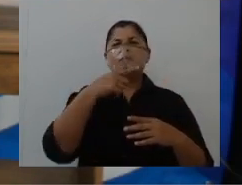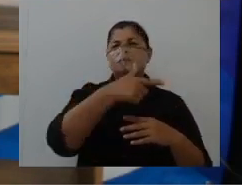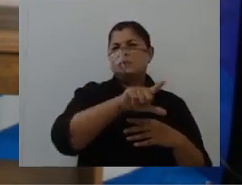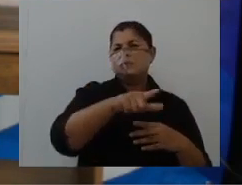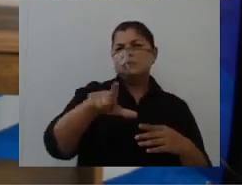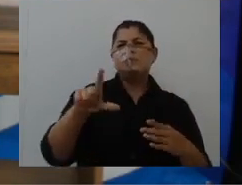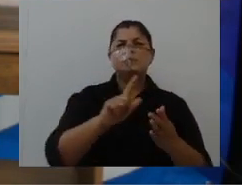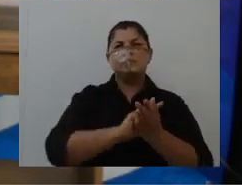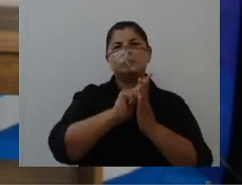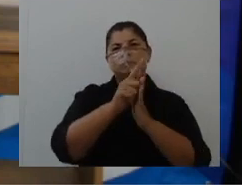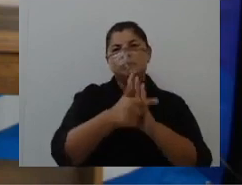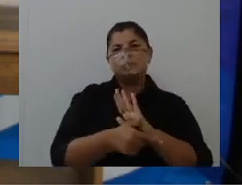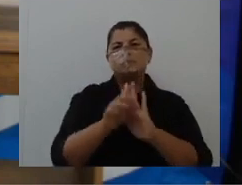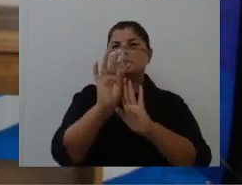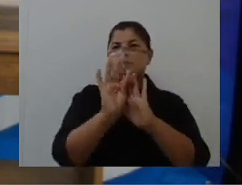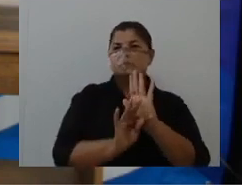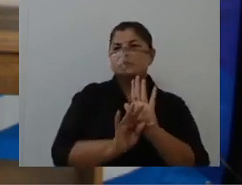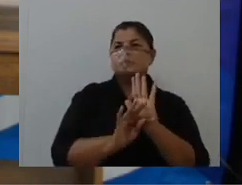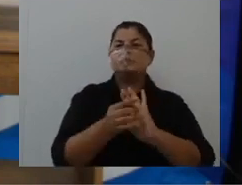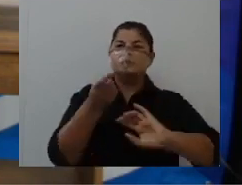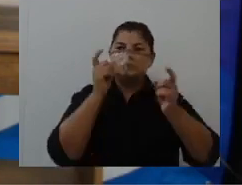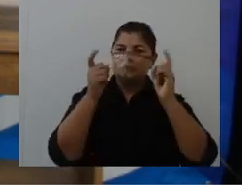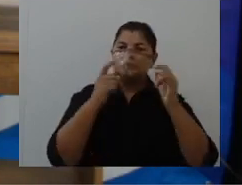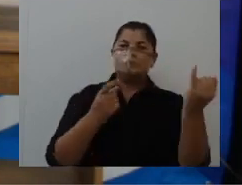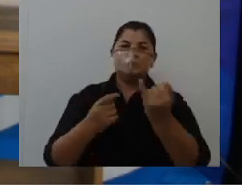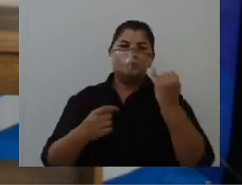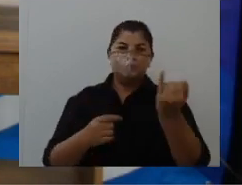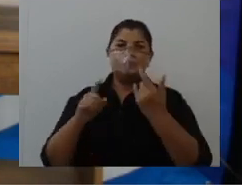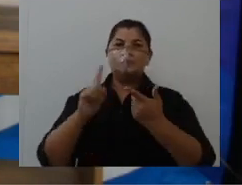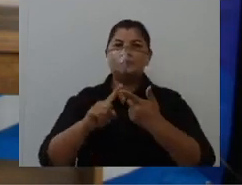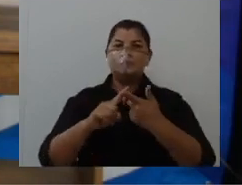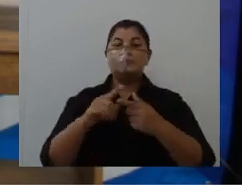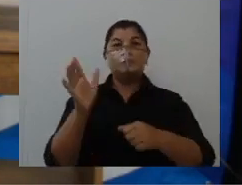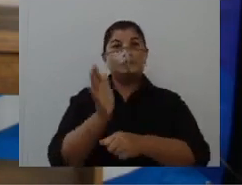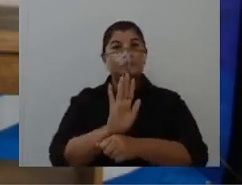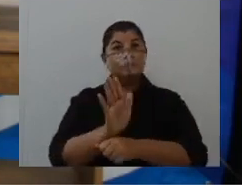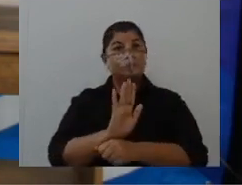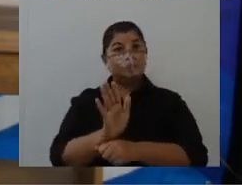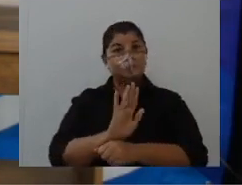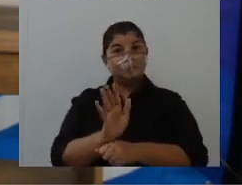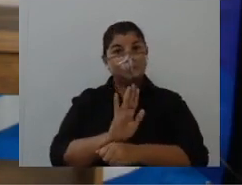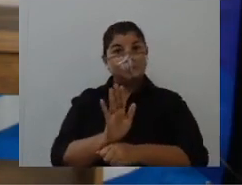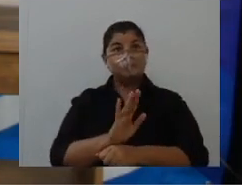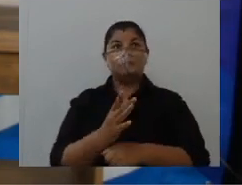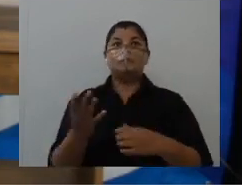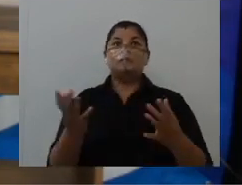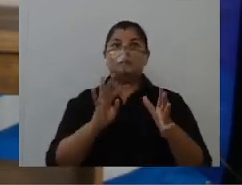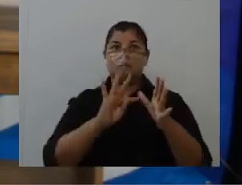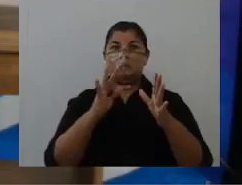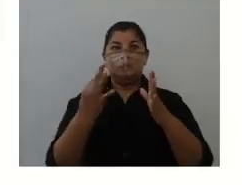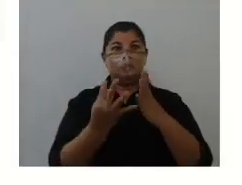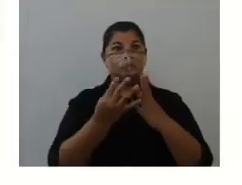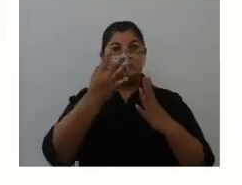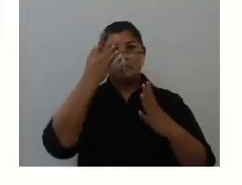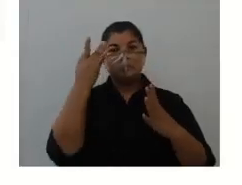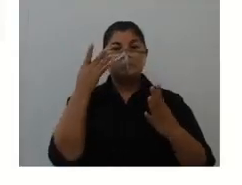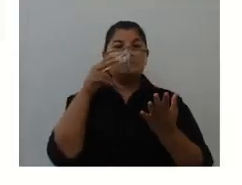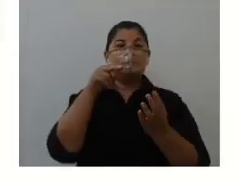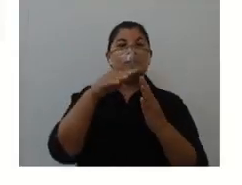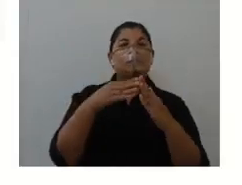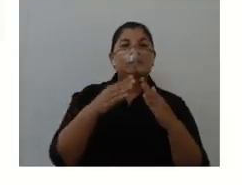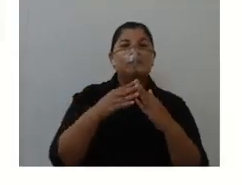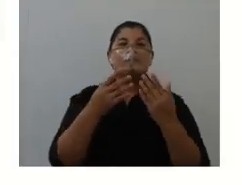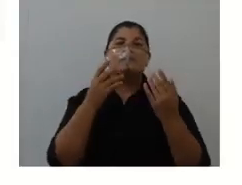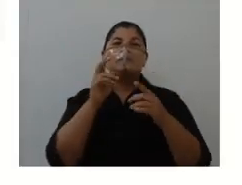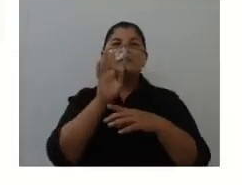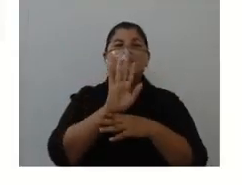gêneros textuais, né, gêneros discursivos bem importantes. A gente começa com o filme, né? Nessa quarentena, todo mundo, né,